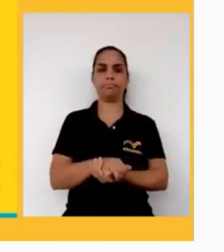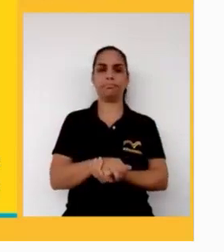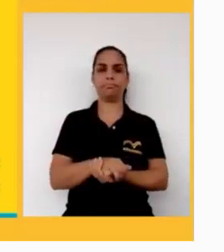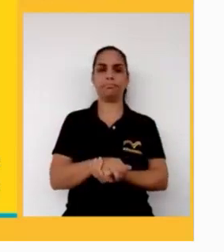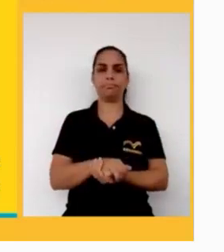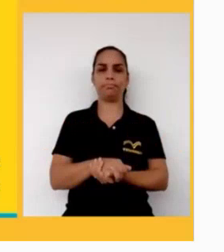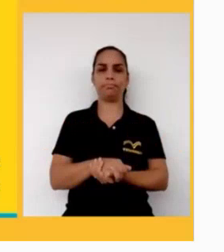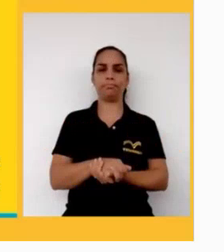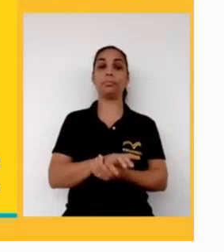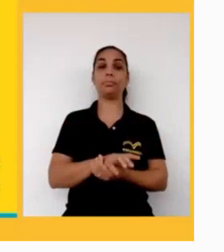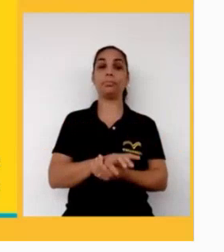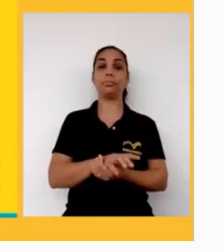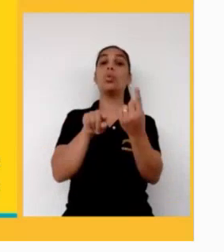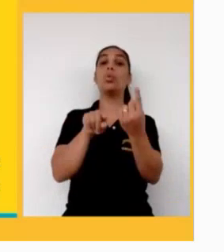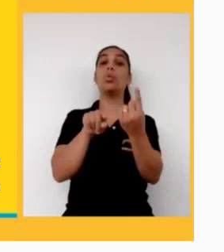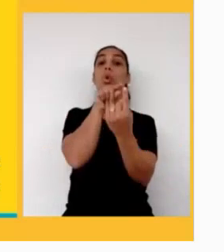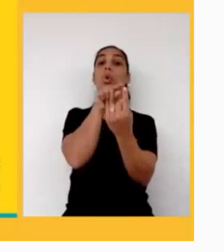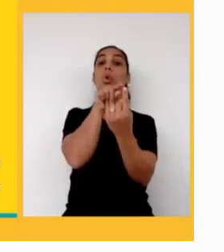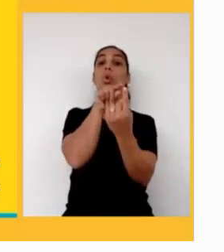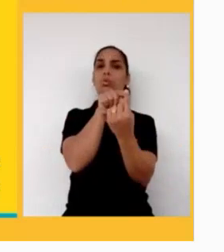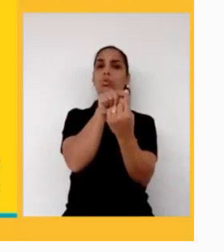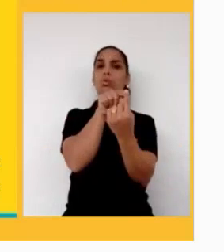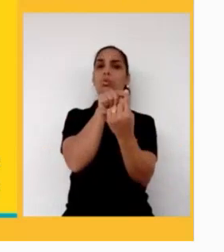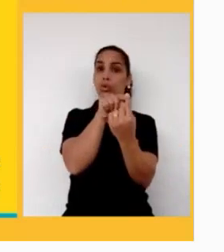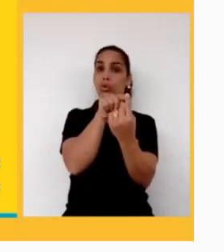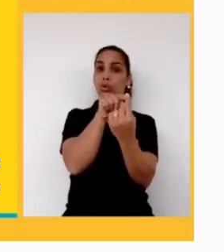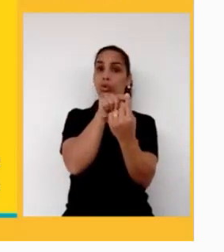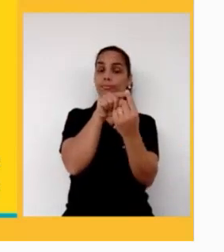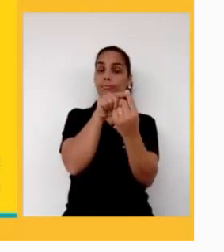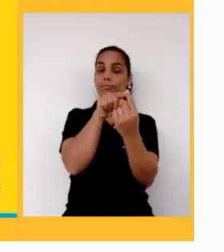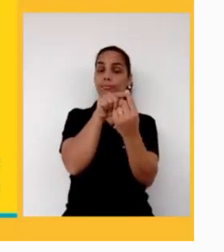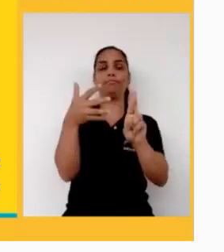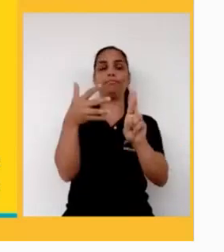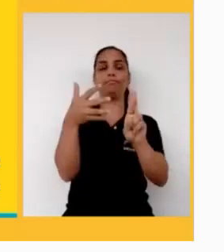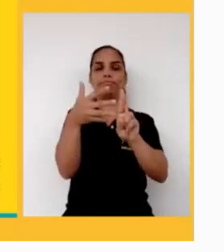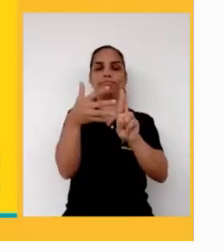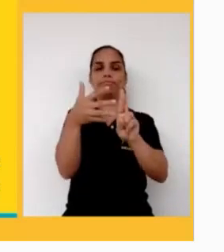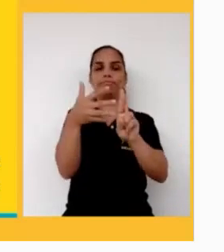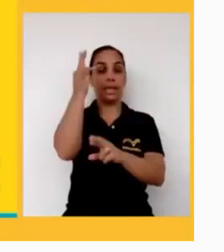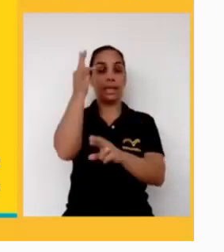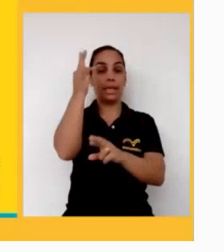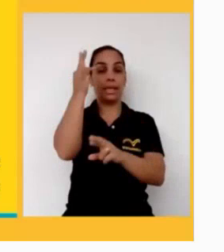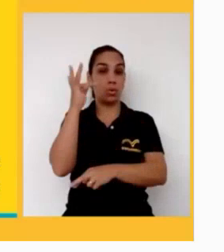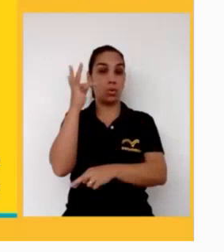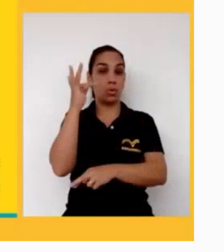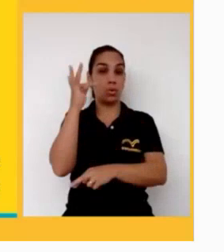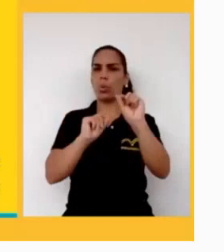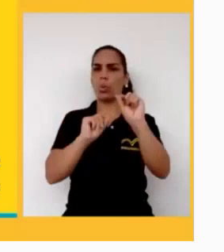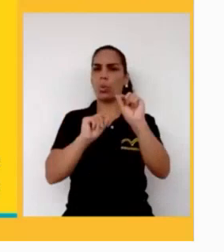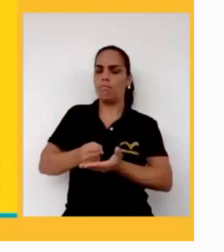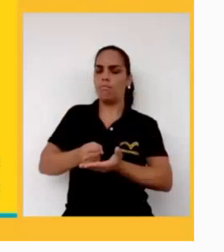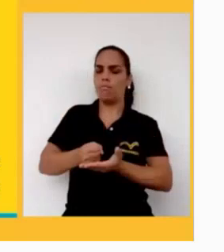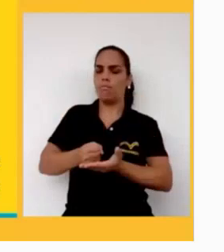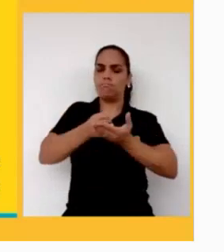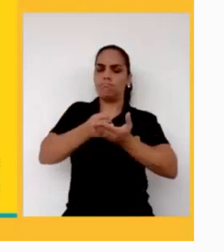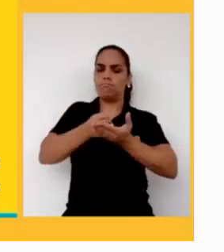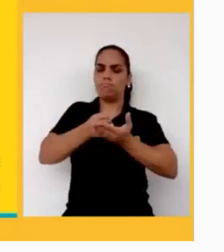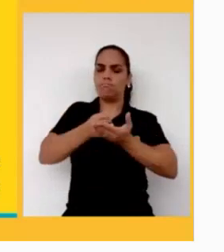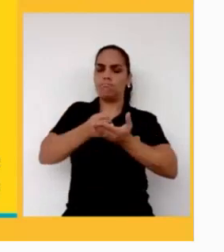O objetivo, as referências teóricas que apoiam a construção de seu